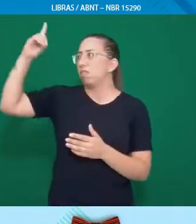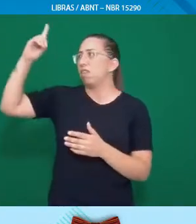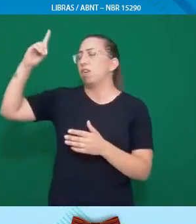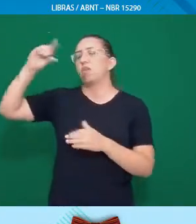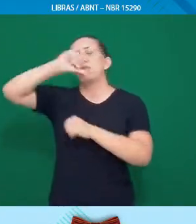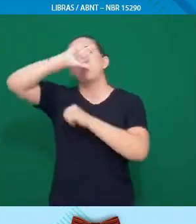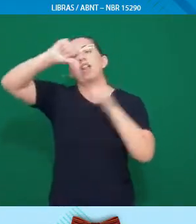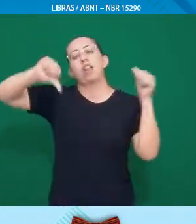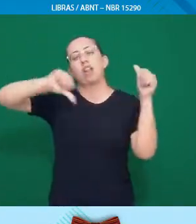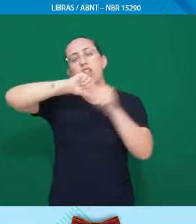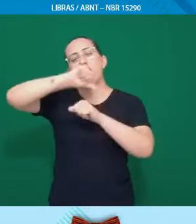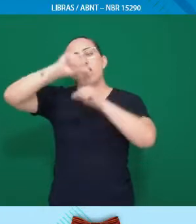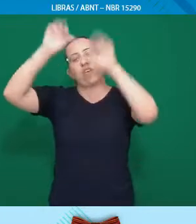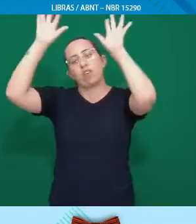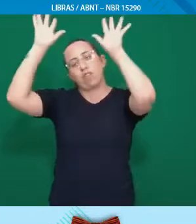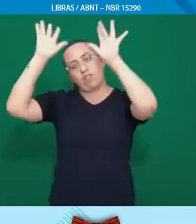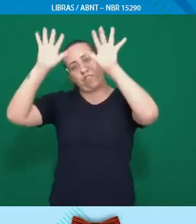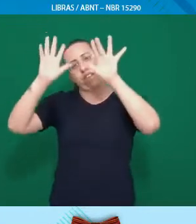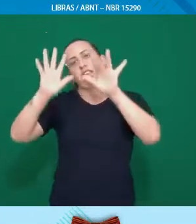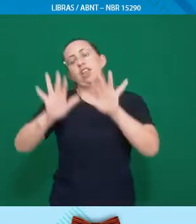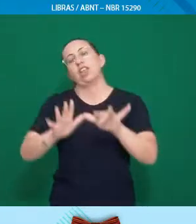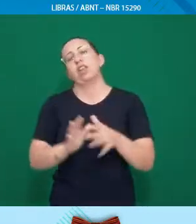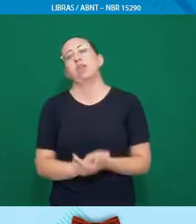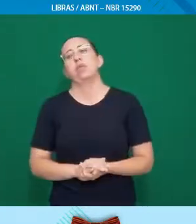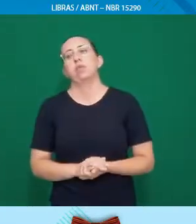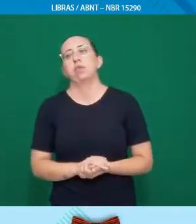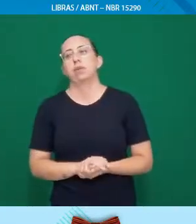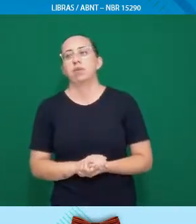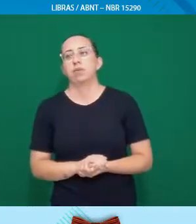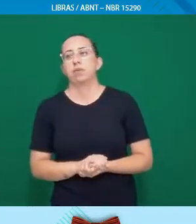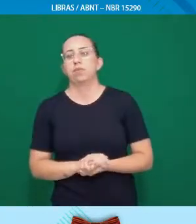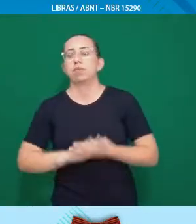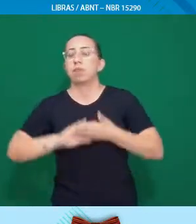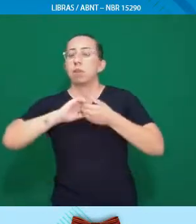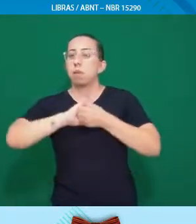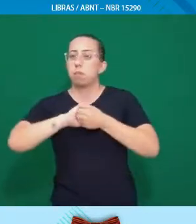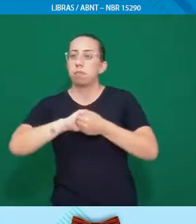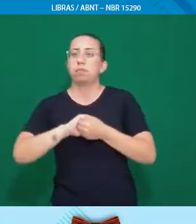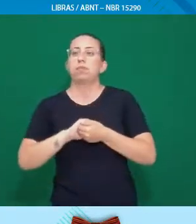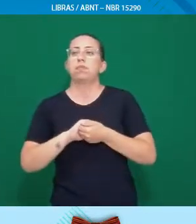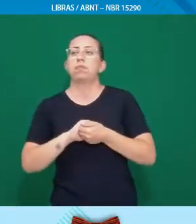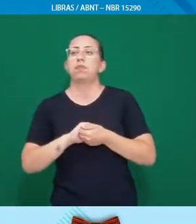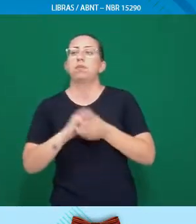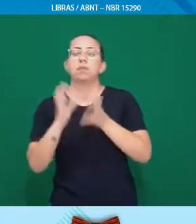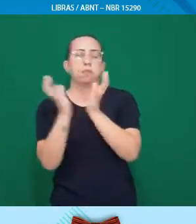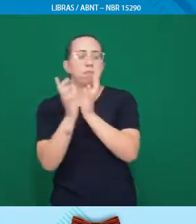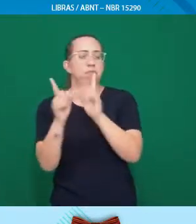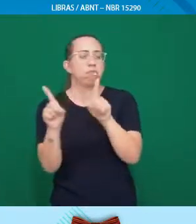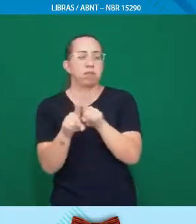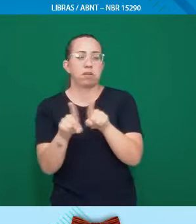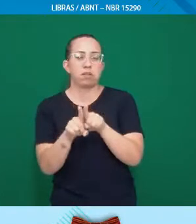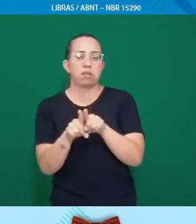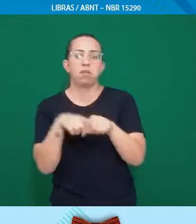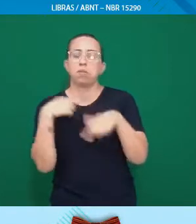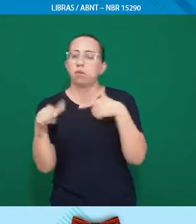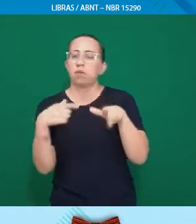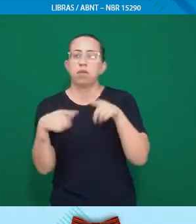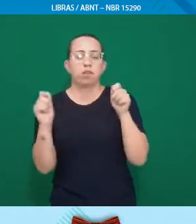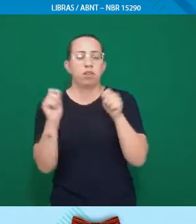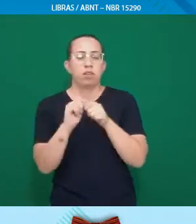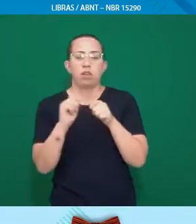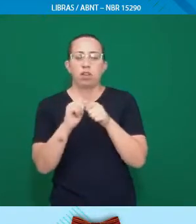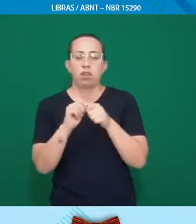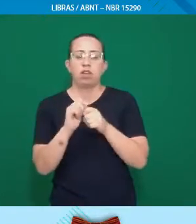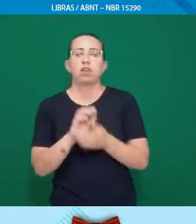te renova e se Deus te cria esse Deus te prospera e as coisas acontece Parabéns e tudo pessoal da pai pelo